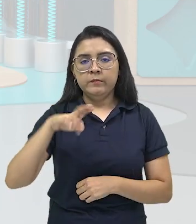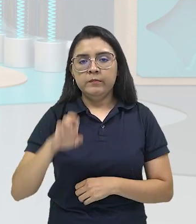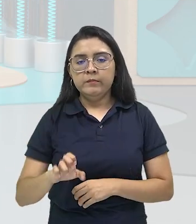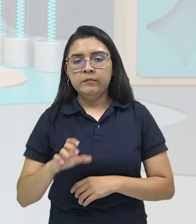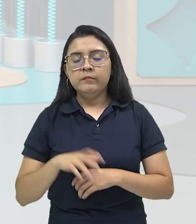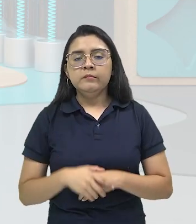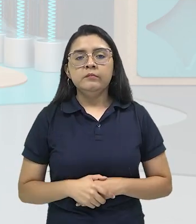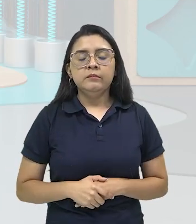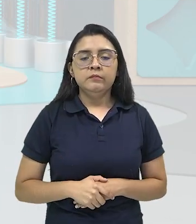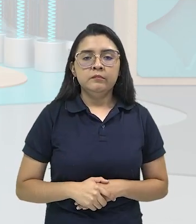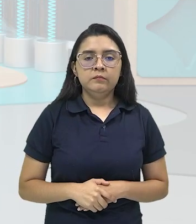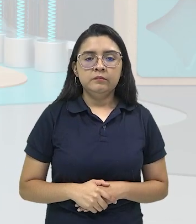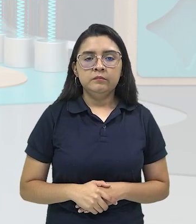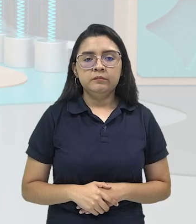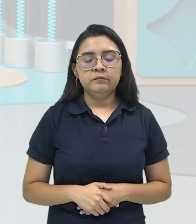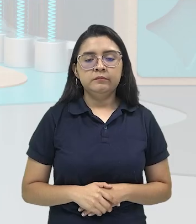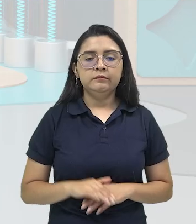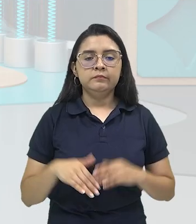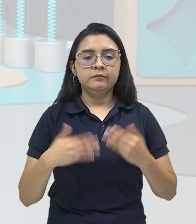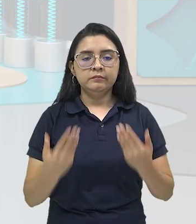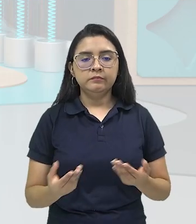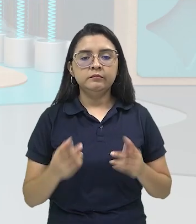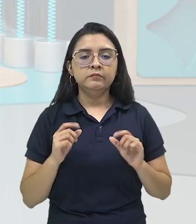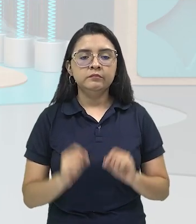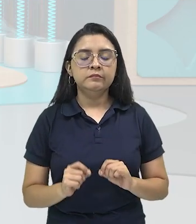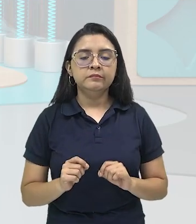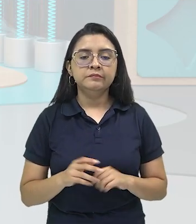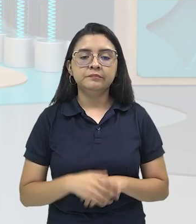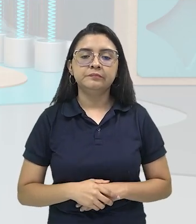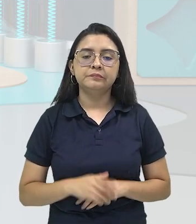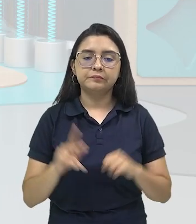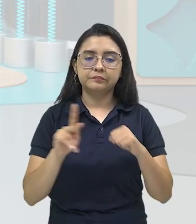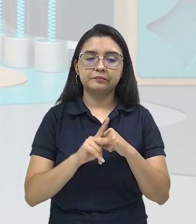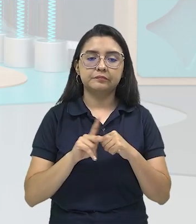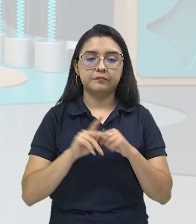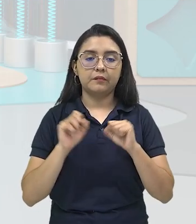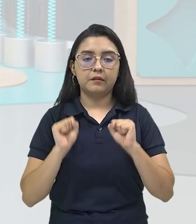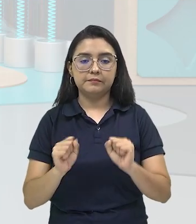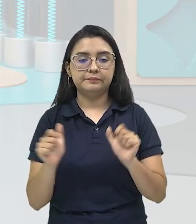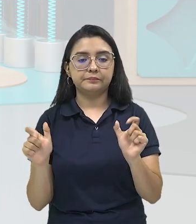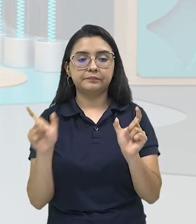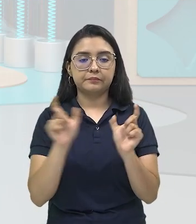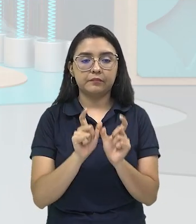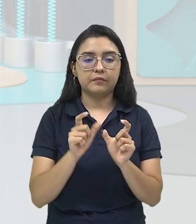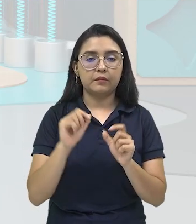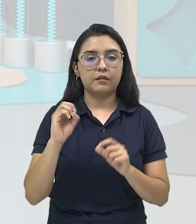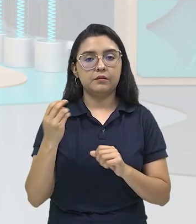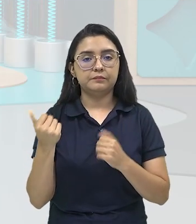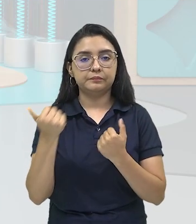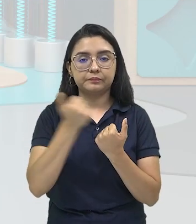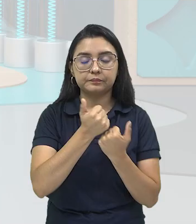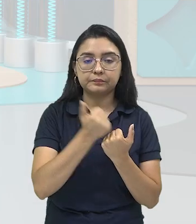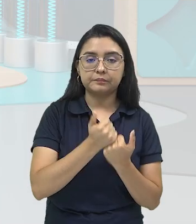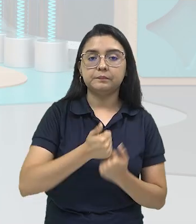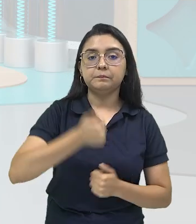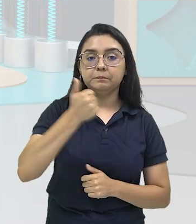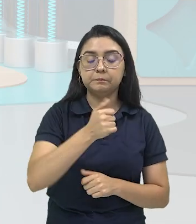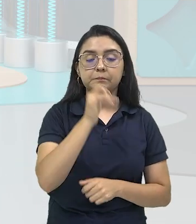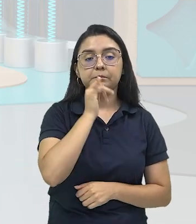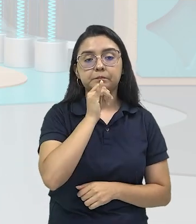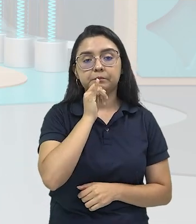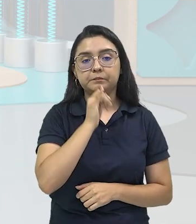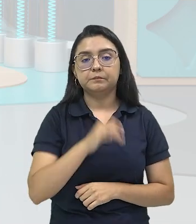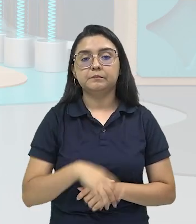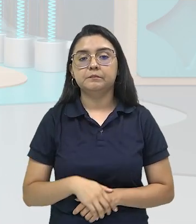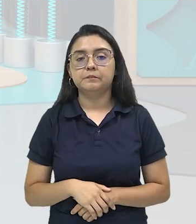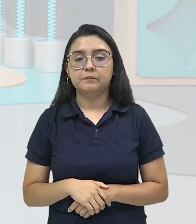blusas sumiram, né? Então, o que nós vimos aqui? Que o pronome ele pode acompanhar ou substituir. No primeiro exemplo, a palavra,